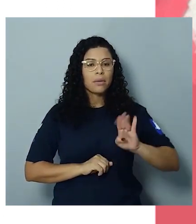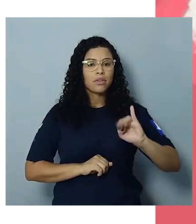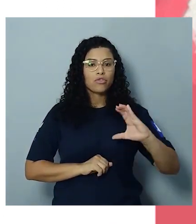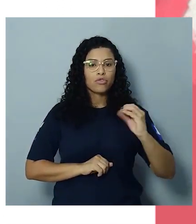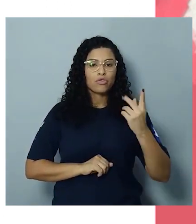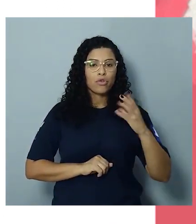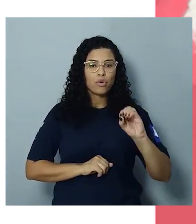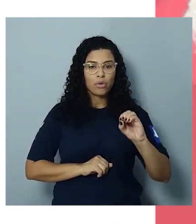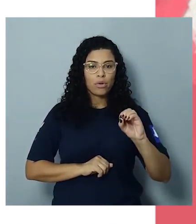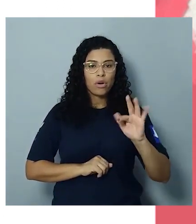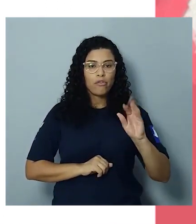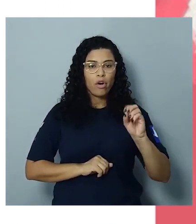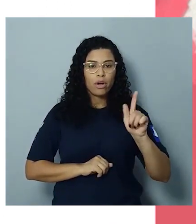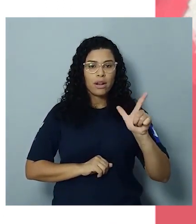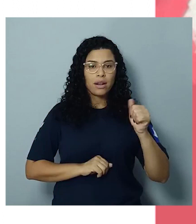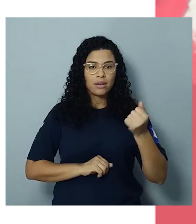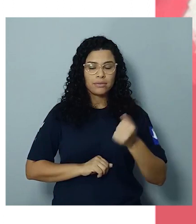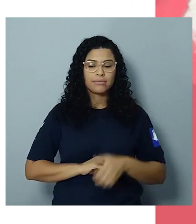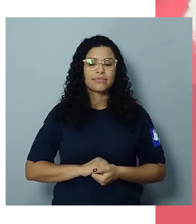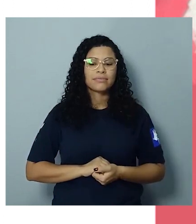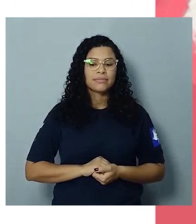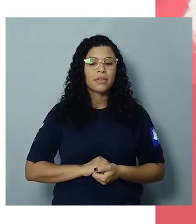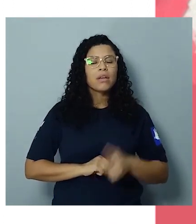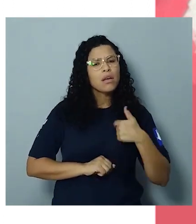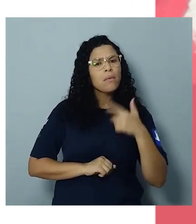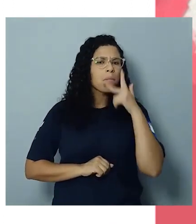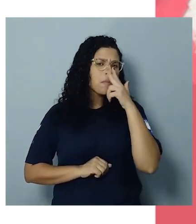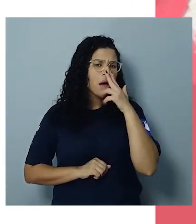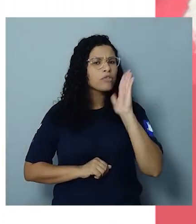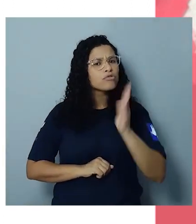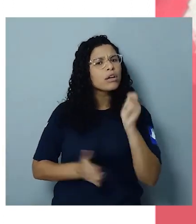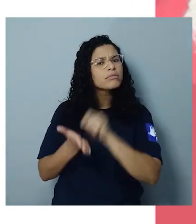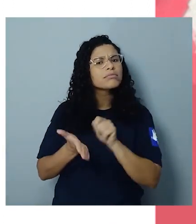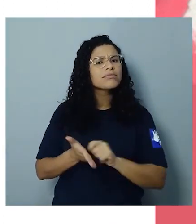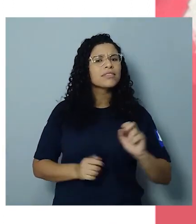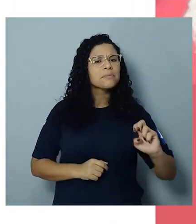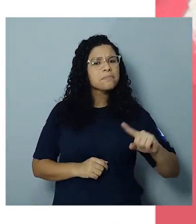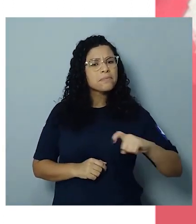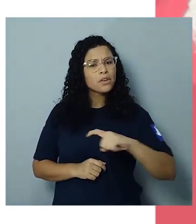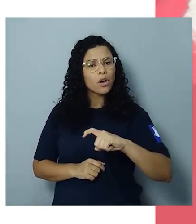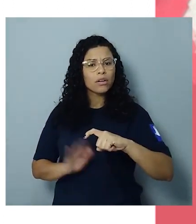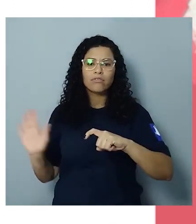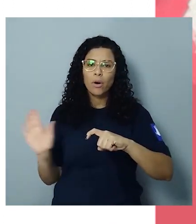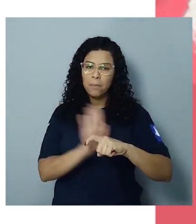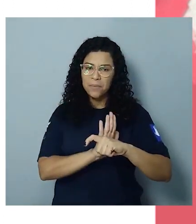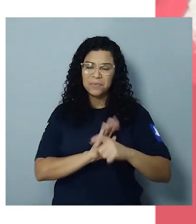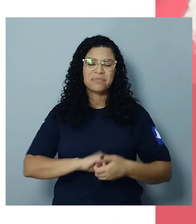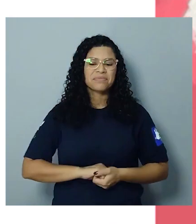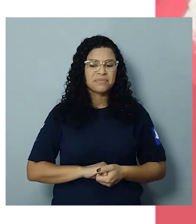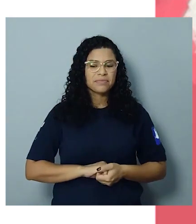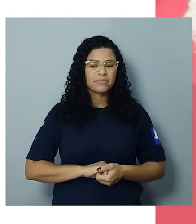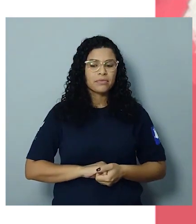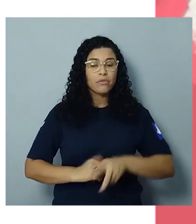bicho-folha me deixa eu ver ai eu acho que eu já escrevi minhoca vou apagar